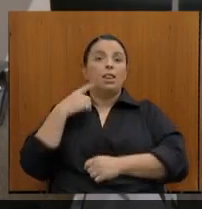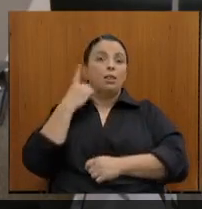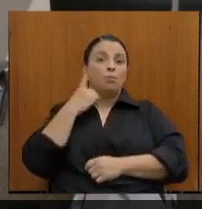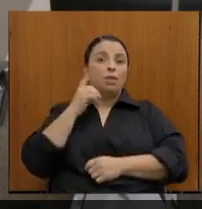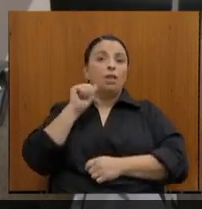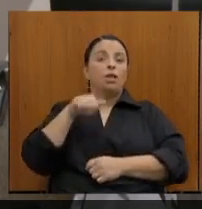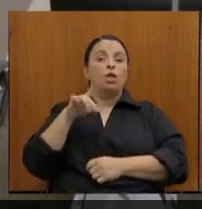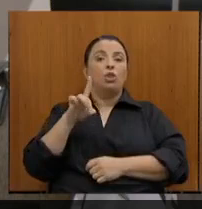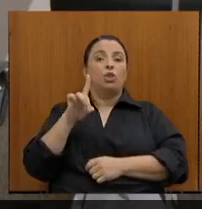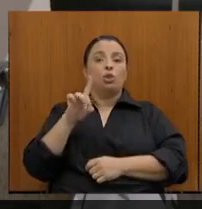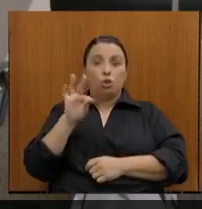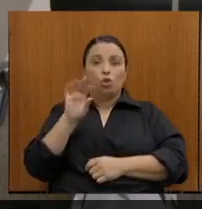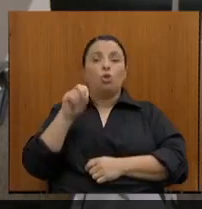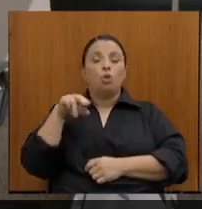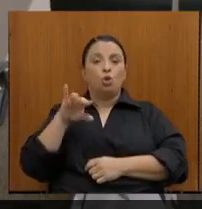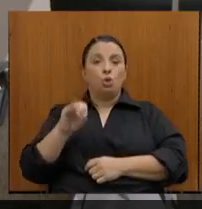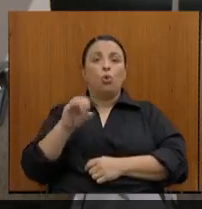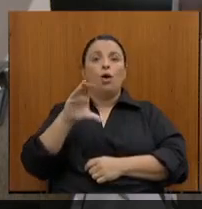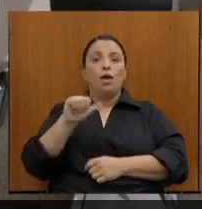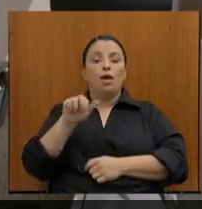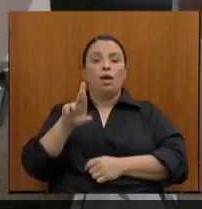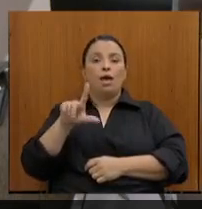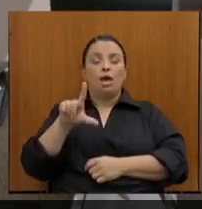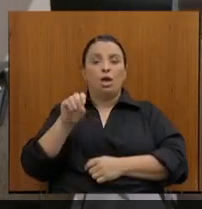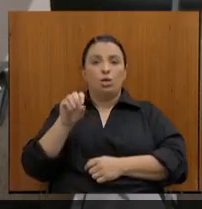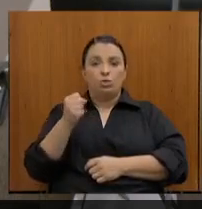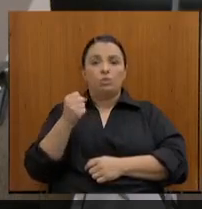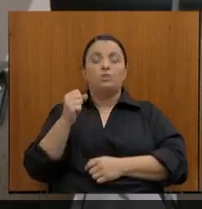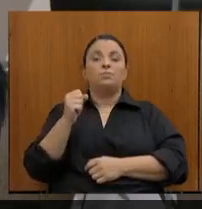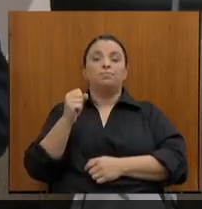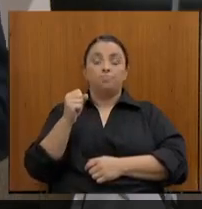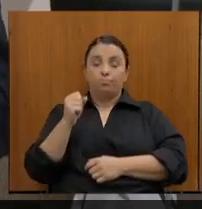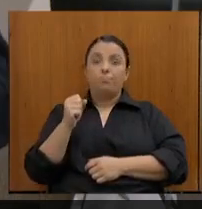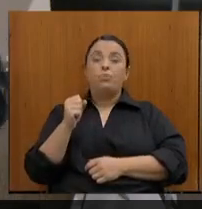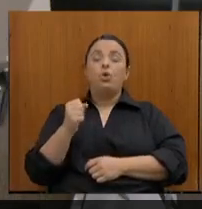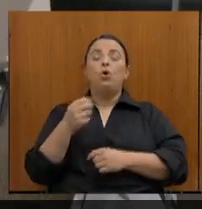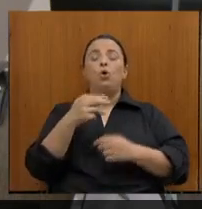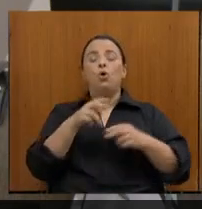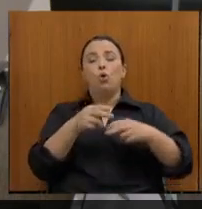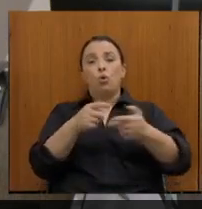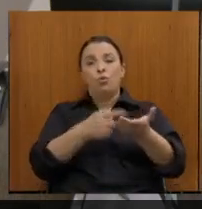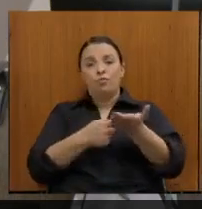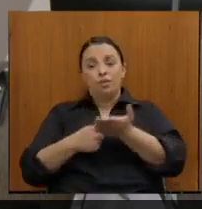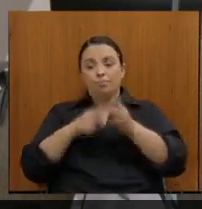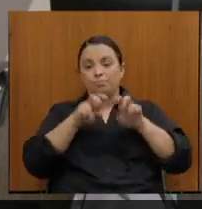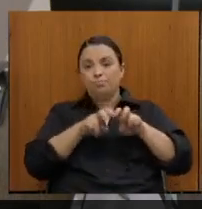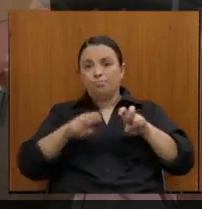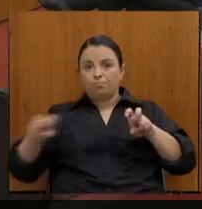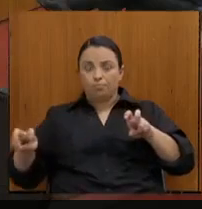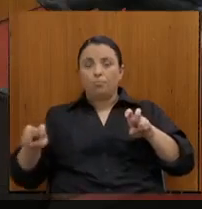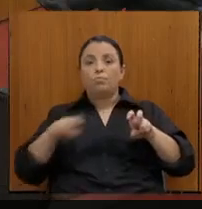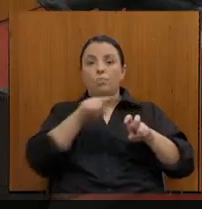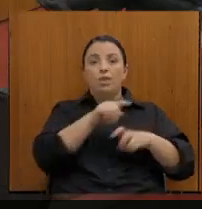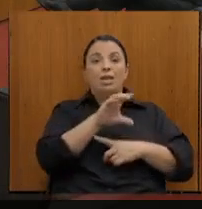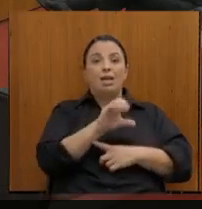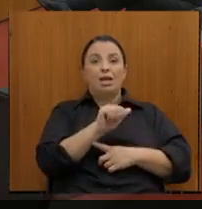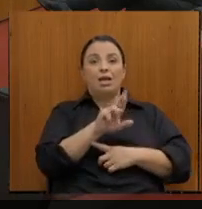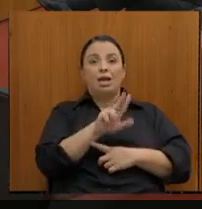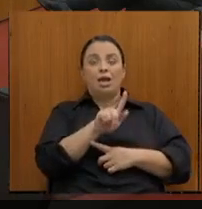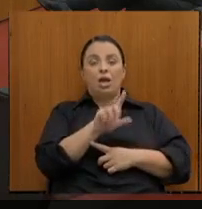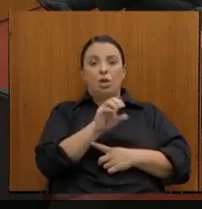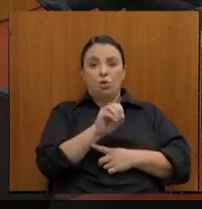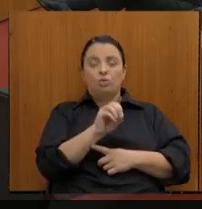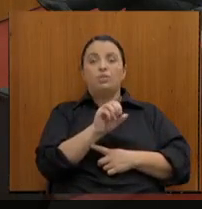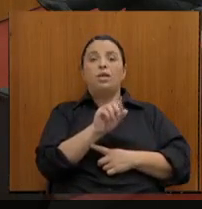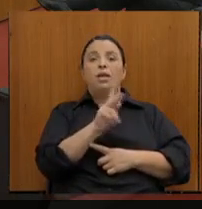Arantes convidamos para tomar assento à mesa os seguintes convidados o João Carlos Henrique